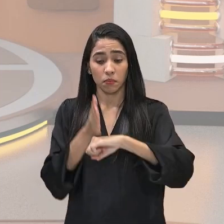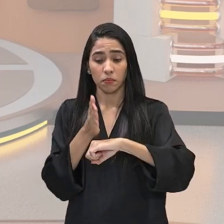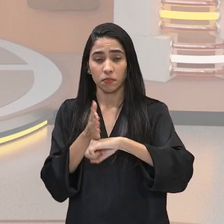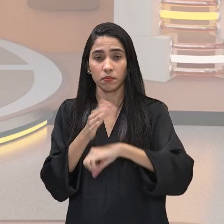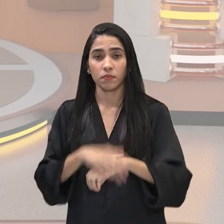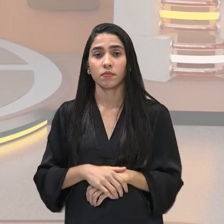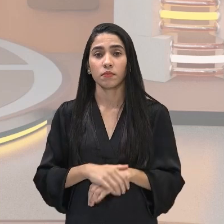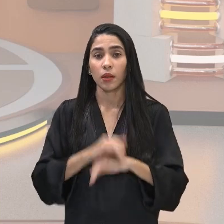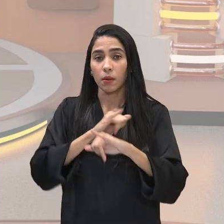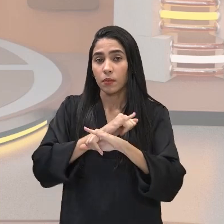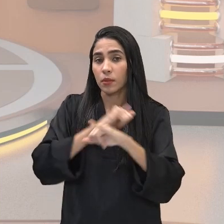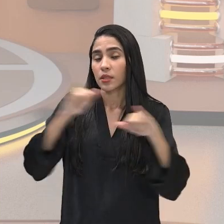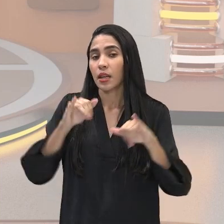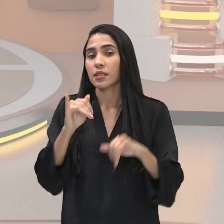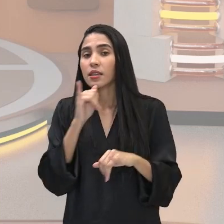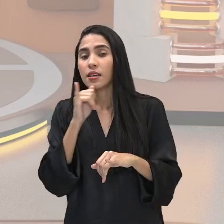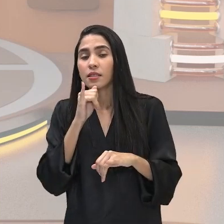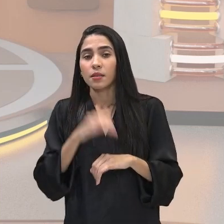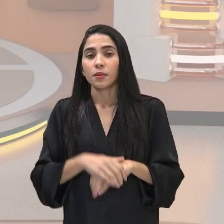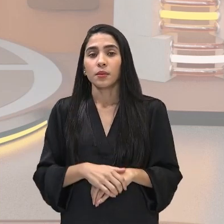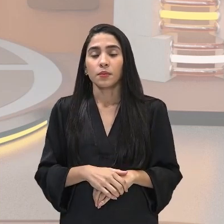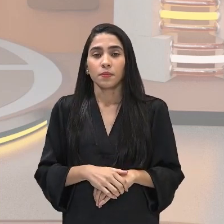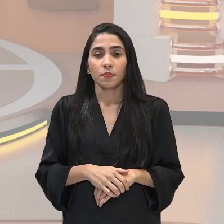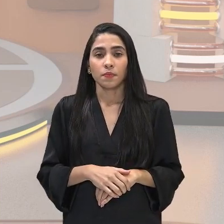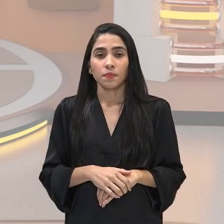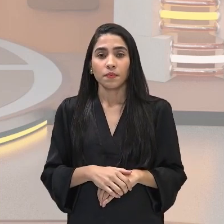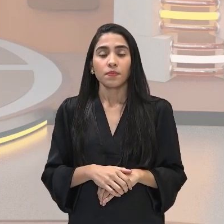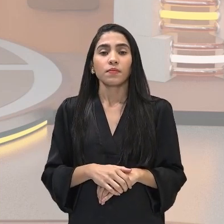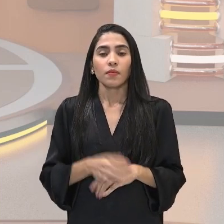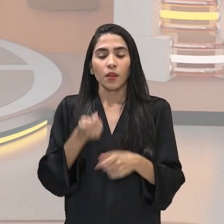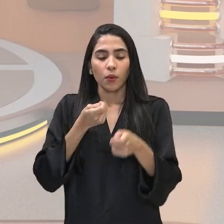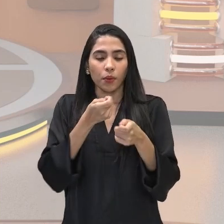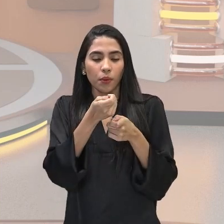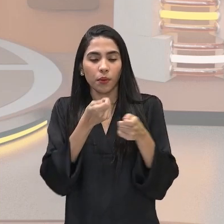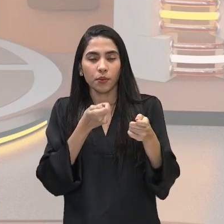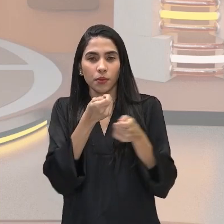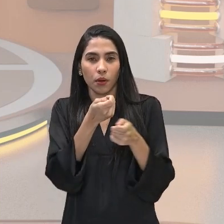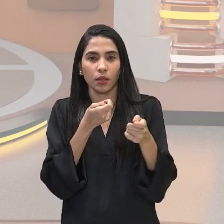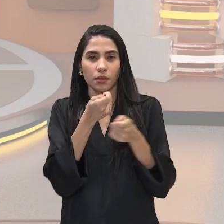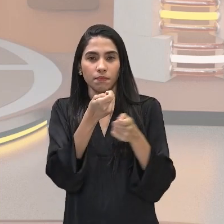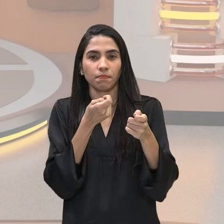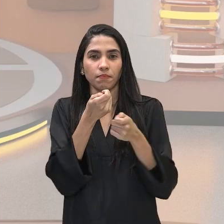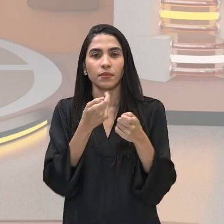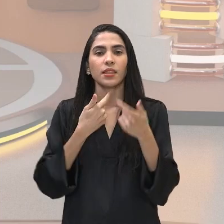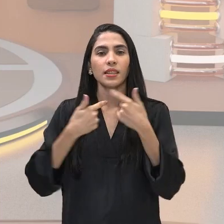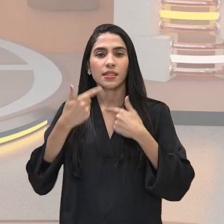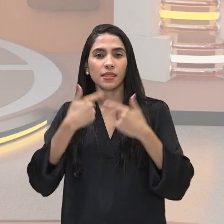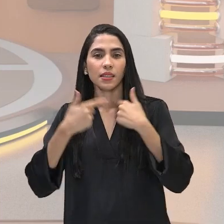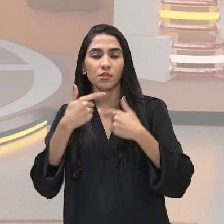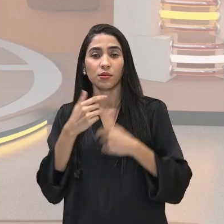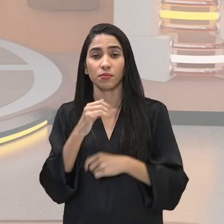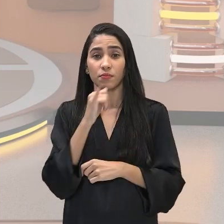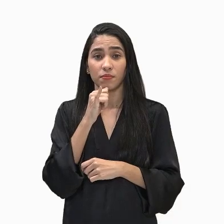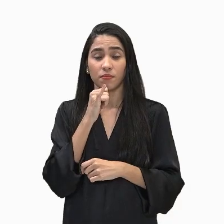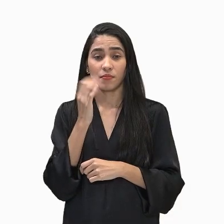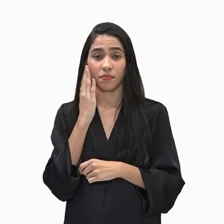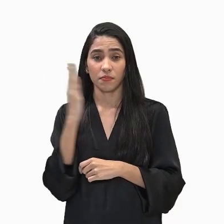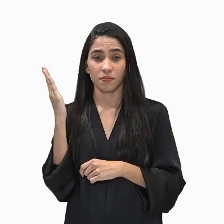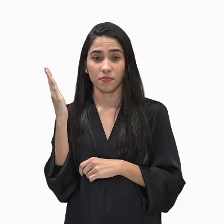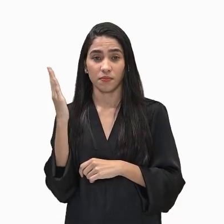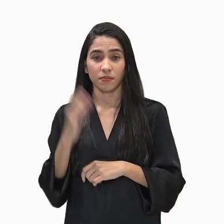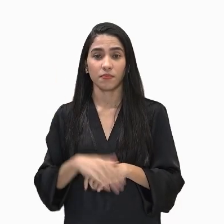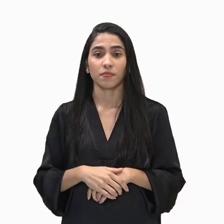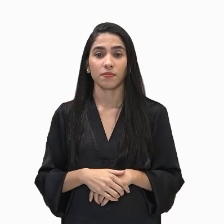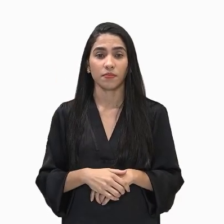a publicidade, por exemplo, ela manipula, né, desejos. Vamos ver aí? Olha só,